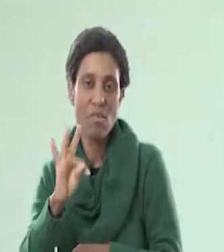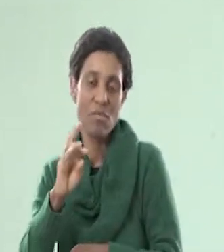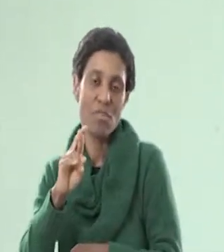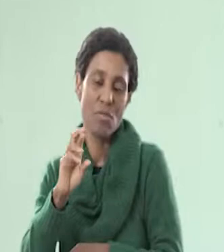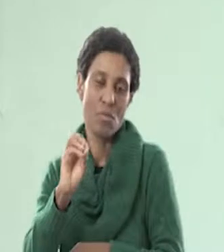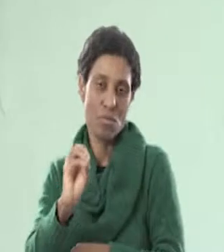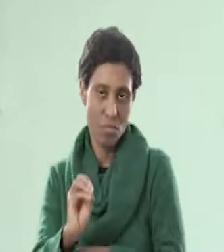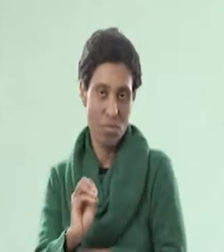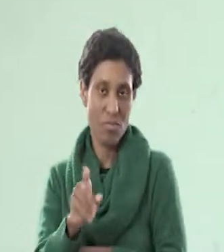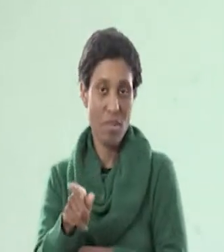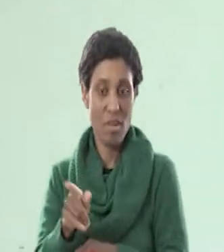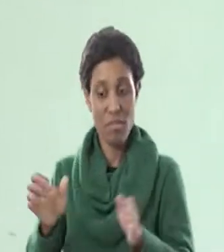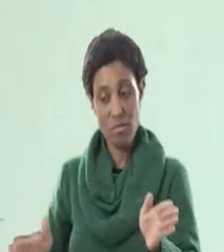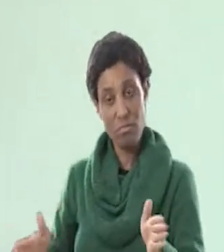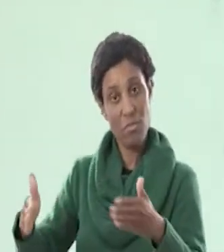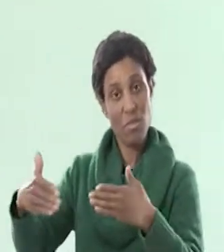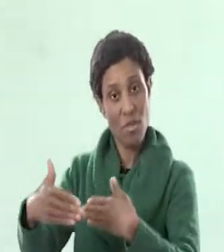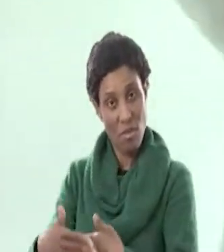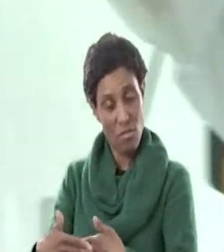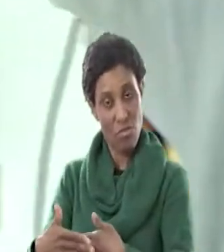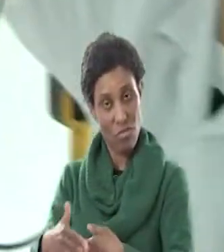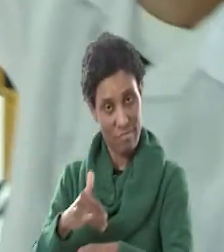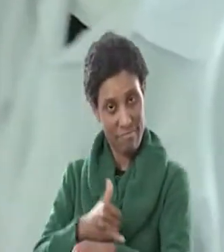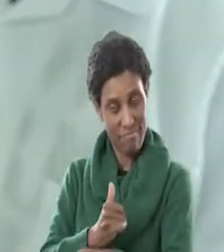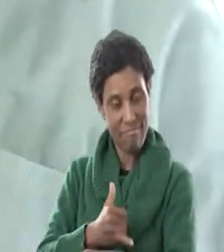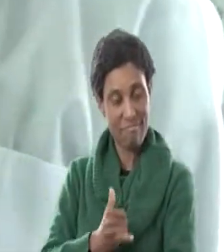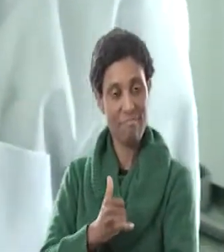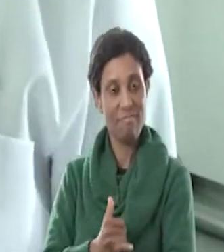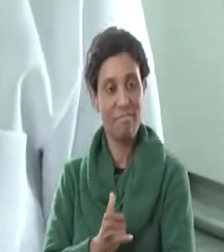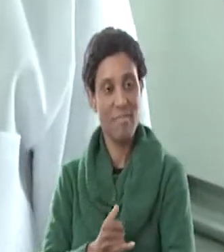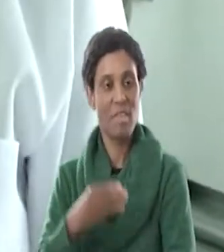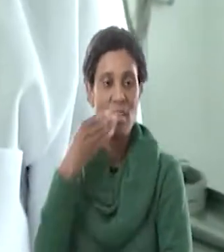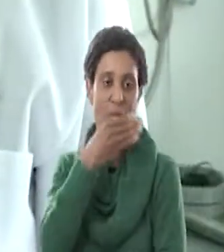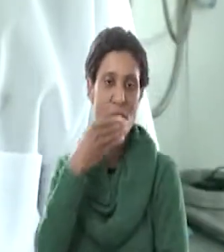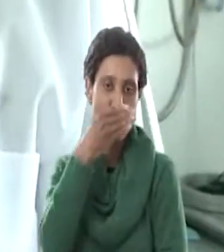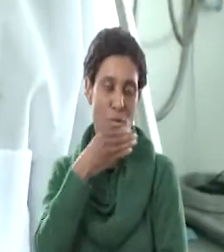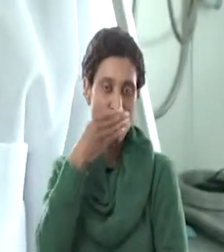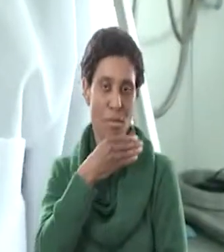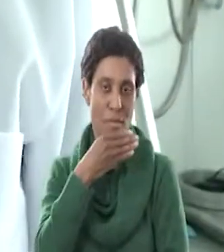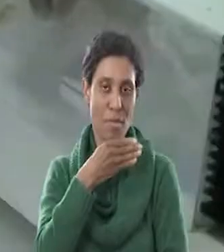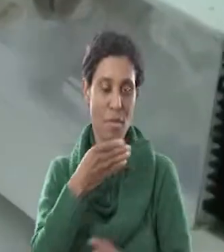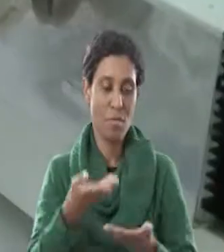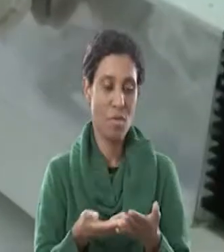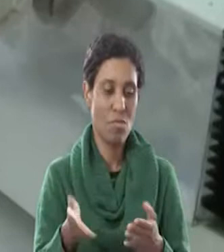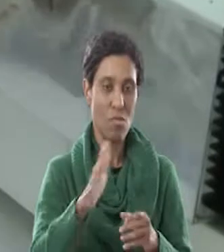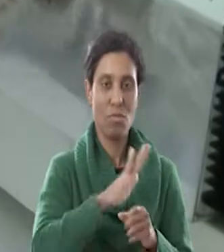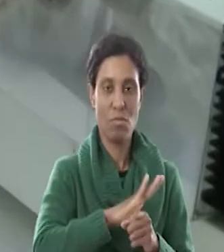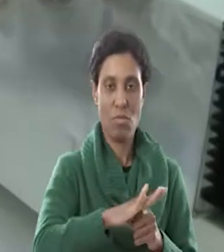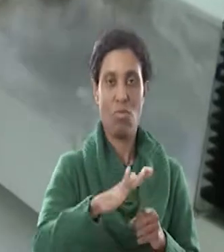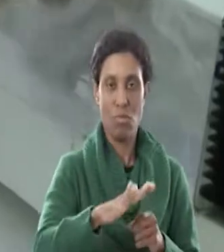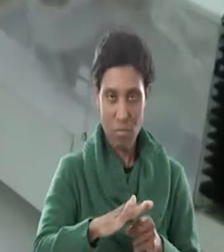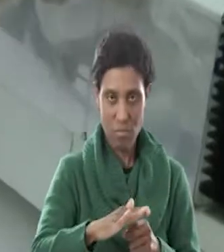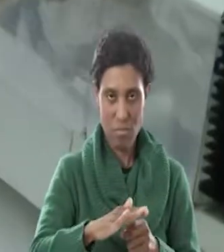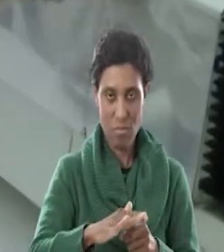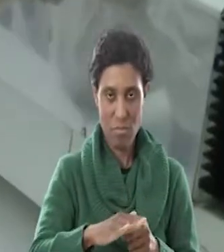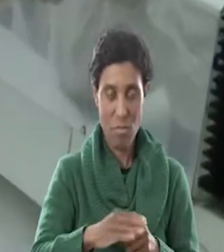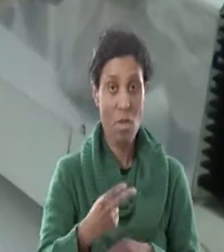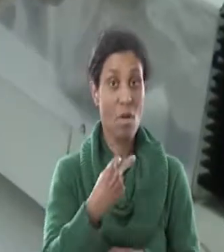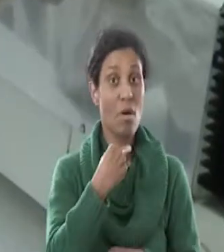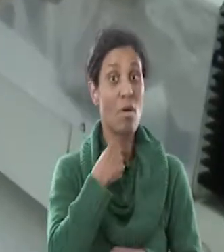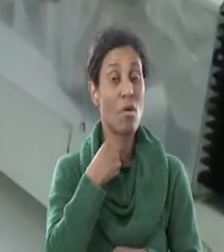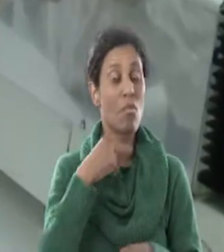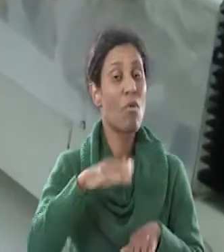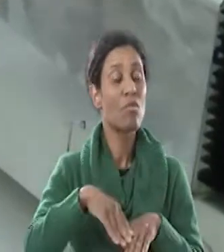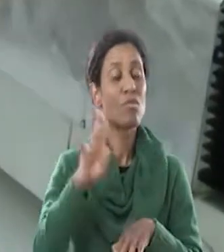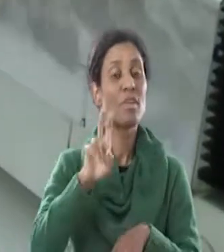filtro que está lá dentro daquela caixa de inox, aonde ela leva o mel para os tambores para posteriormente ser envasado. Ele